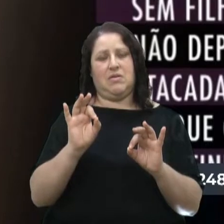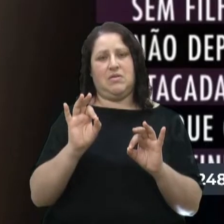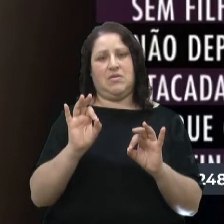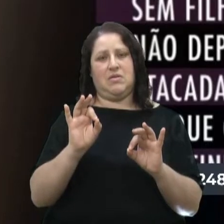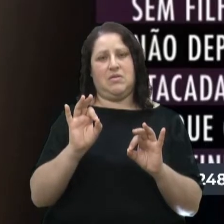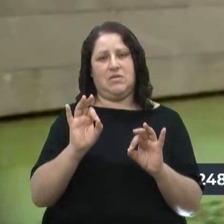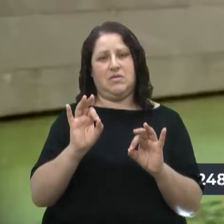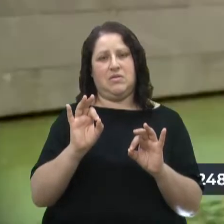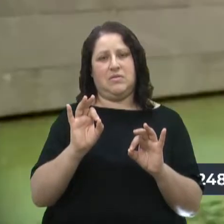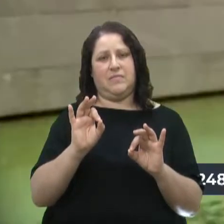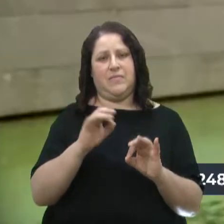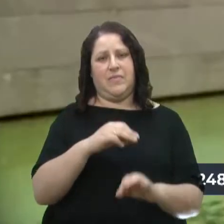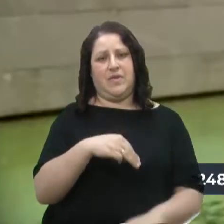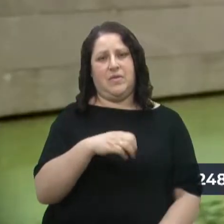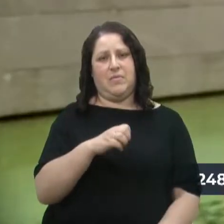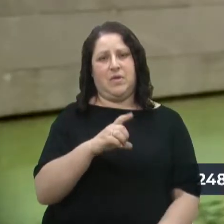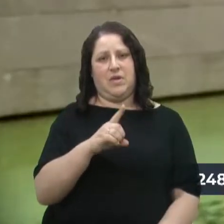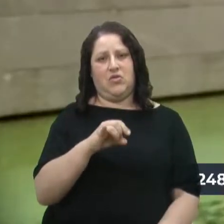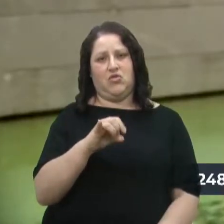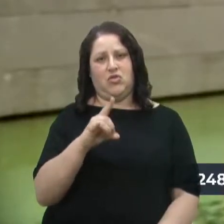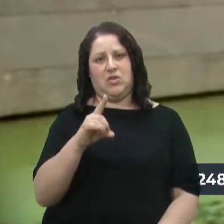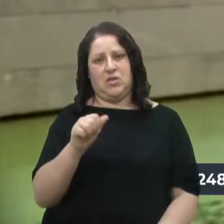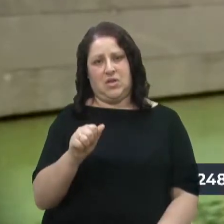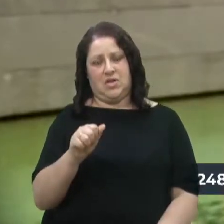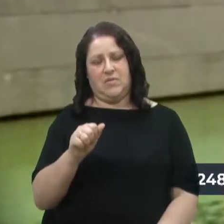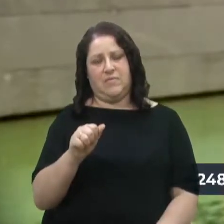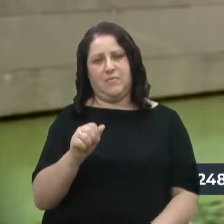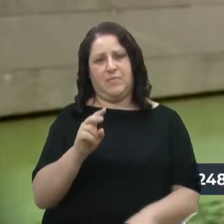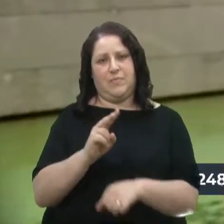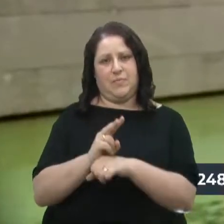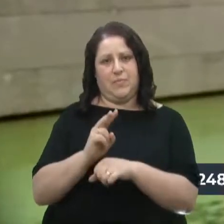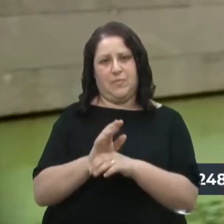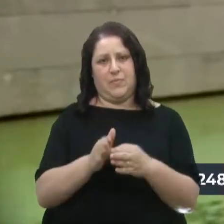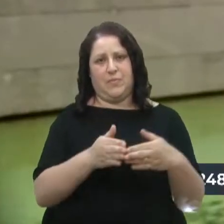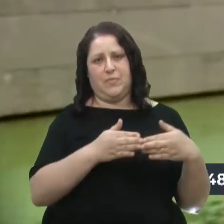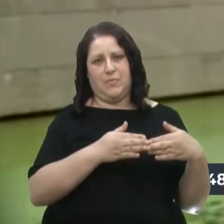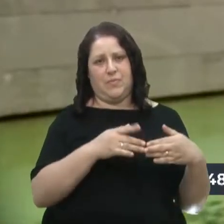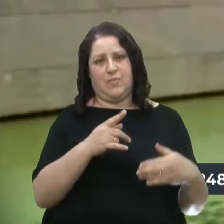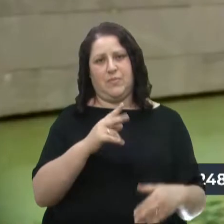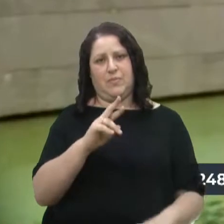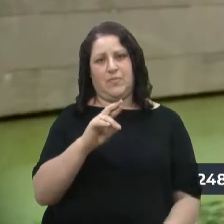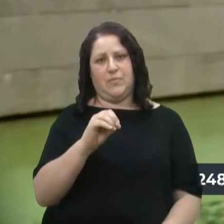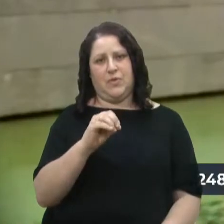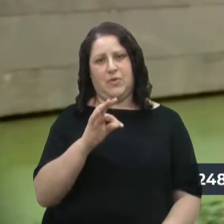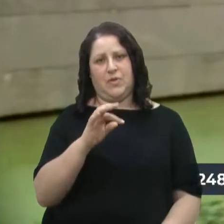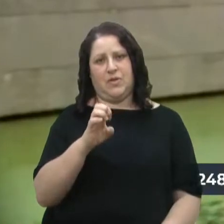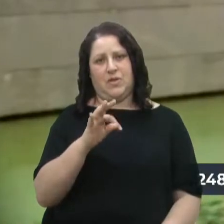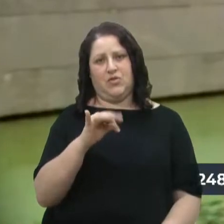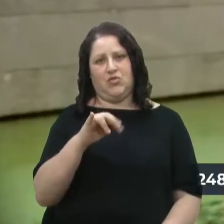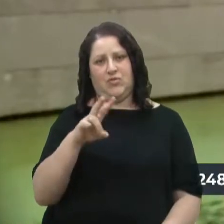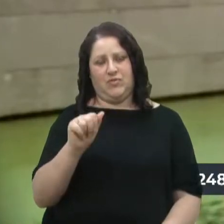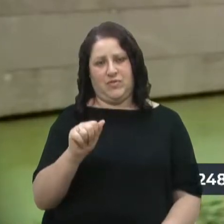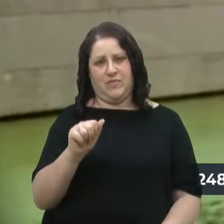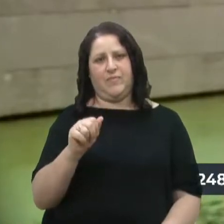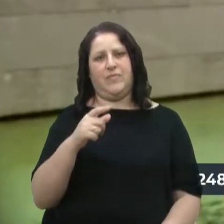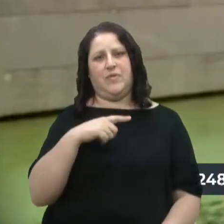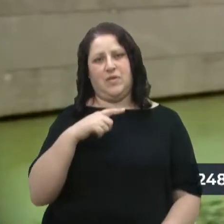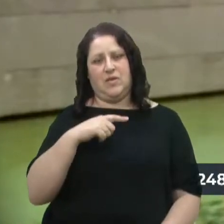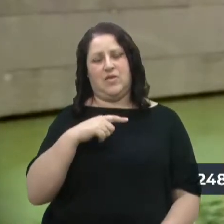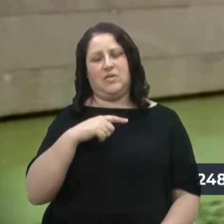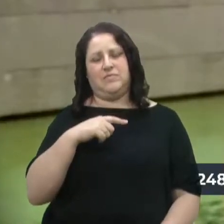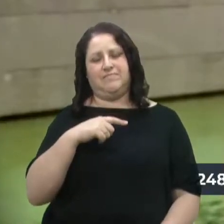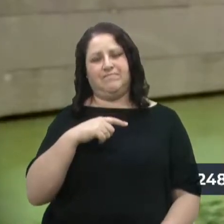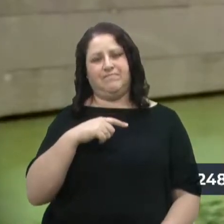contra o agressor. Para as vítimas, o poder público tenta garantir proteção. Já os agressores, além de levá-los à